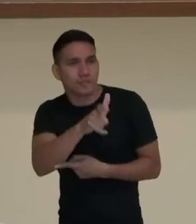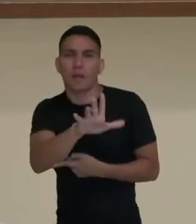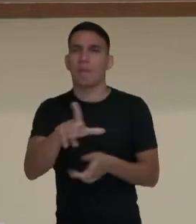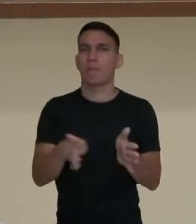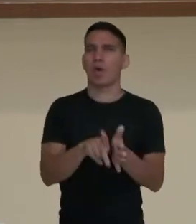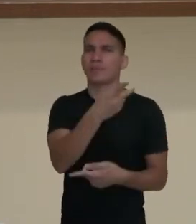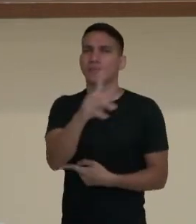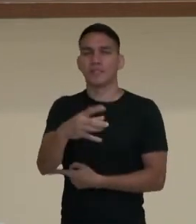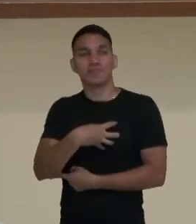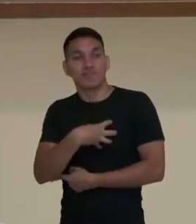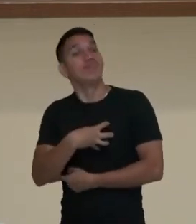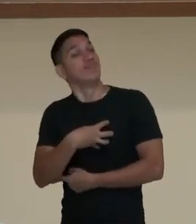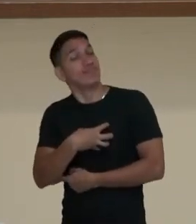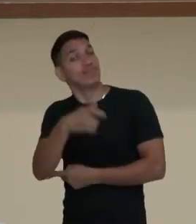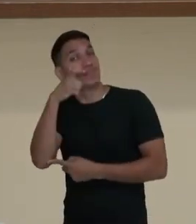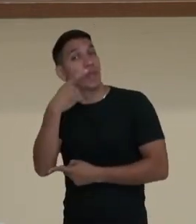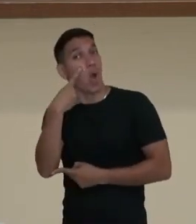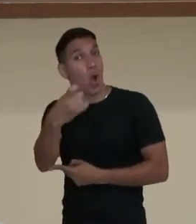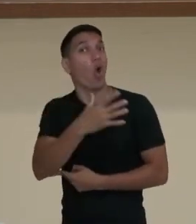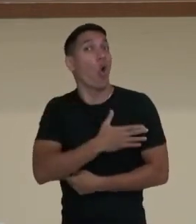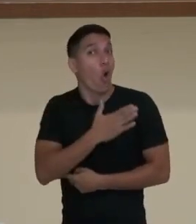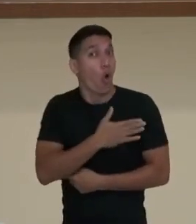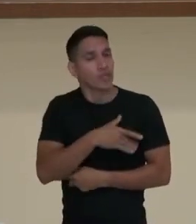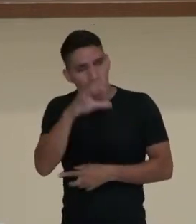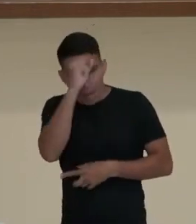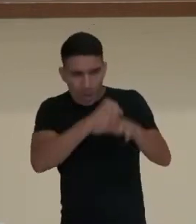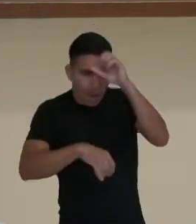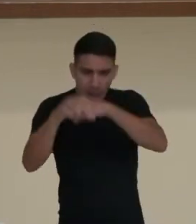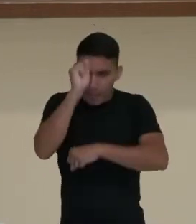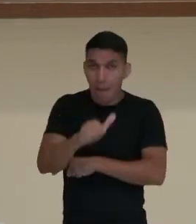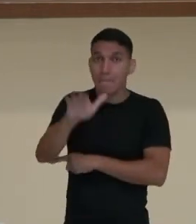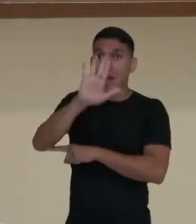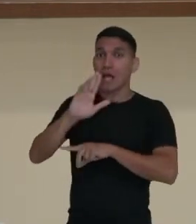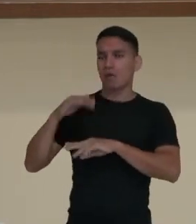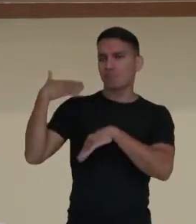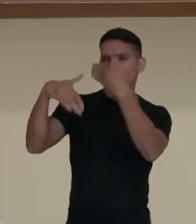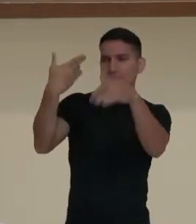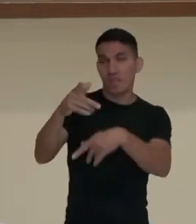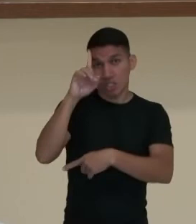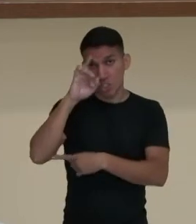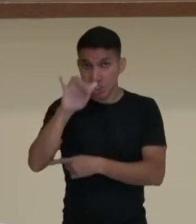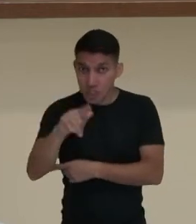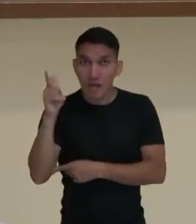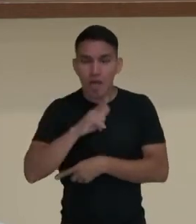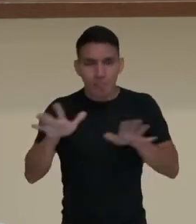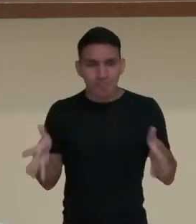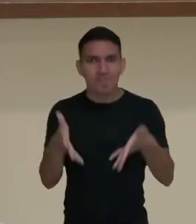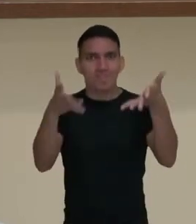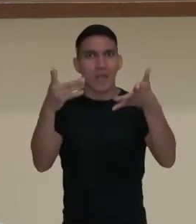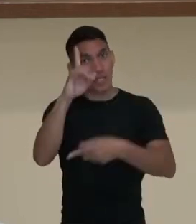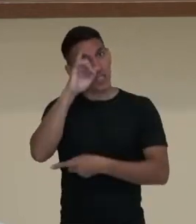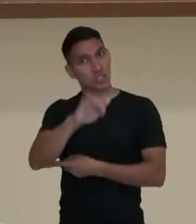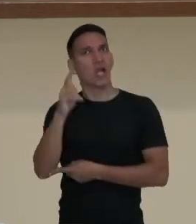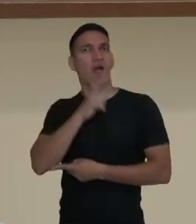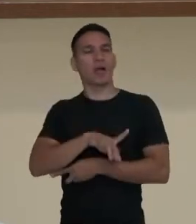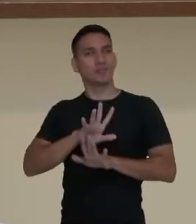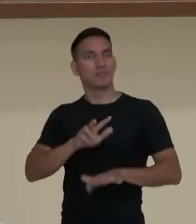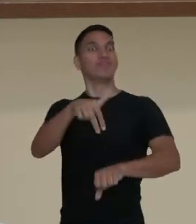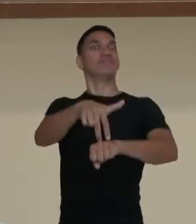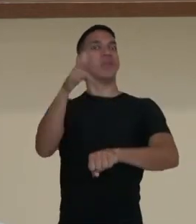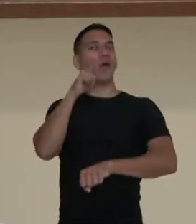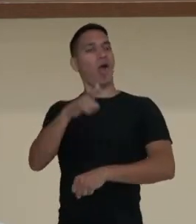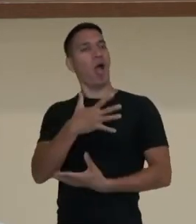você gosta e aprender mais sobre elas, daqui uns dias vai te despertar uma paixão por algo e você